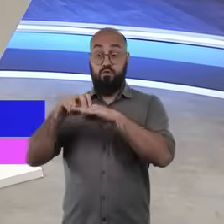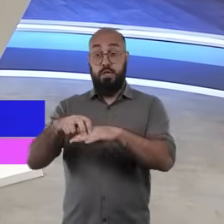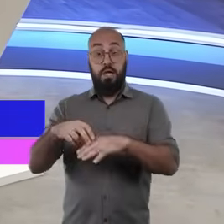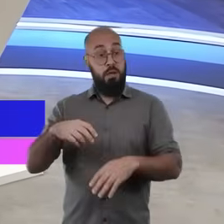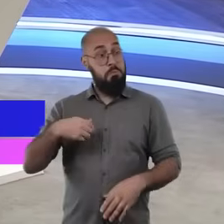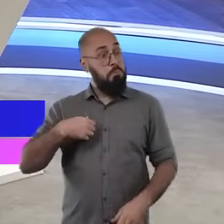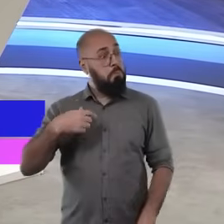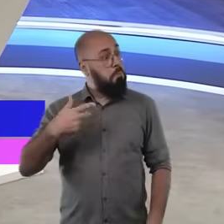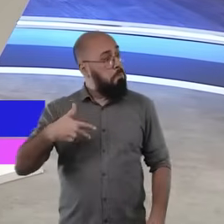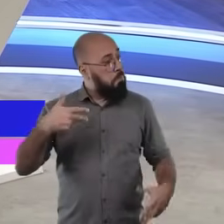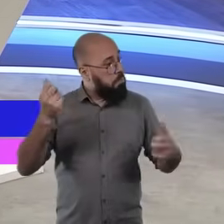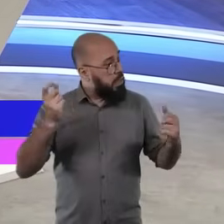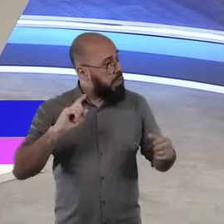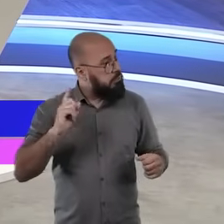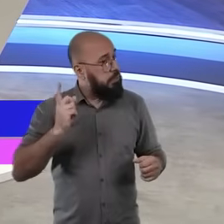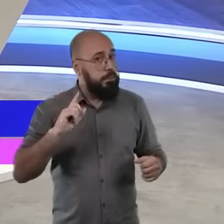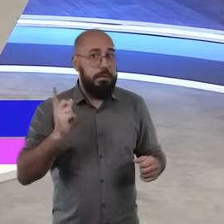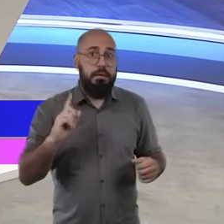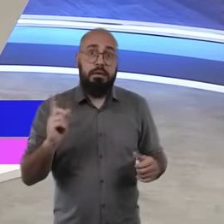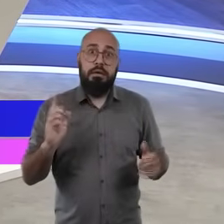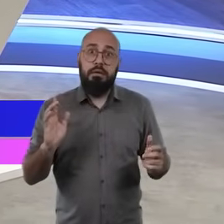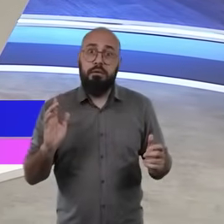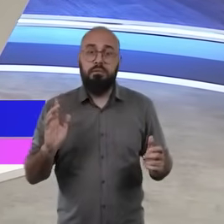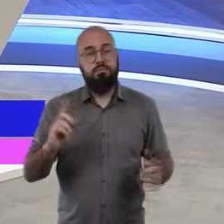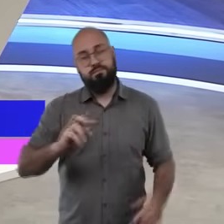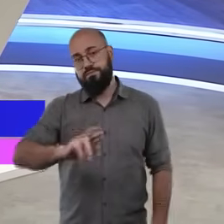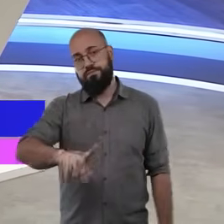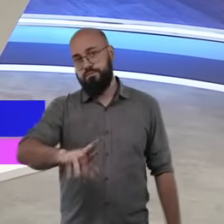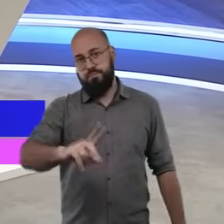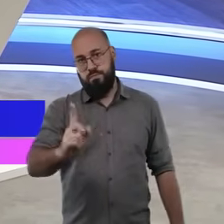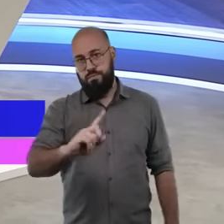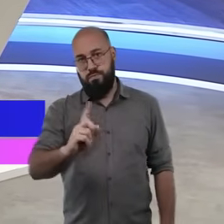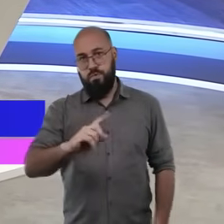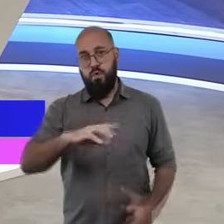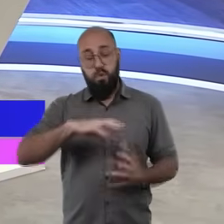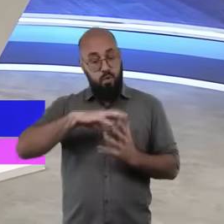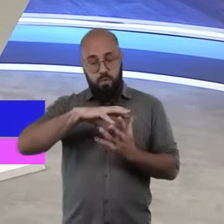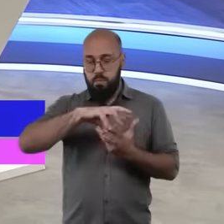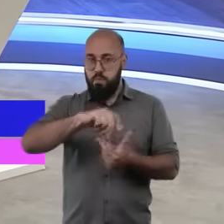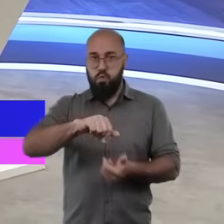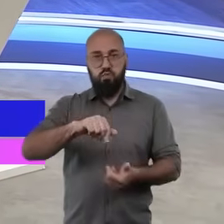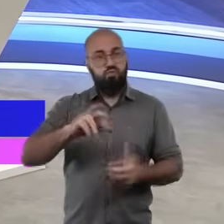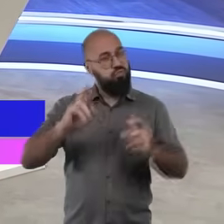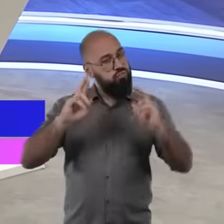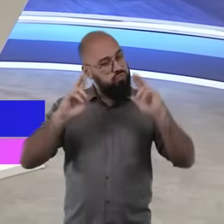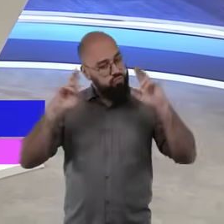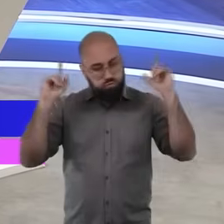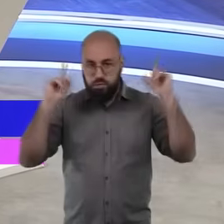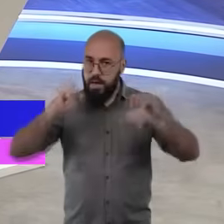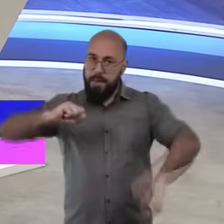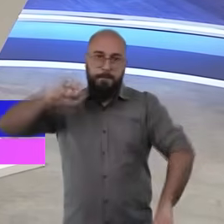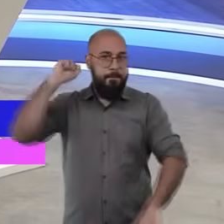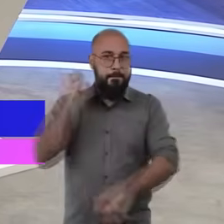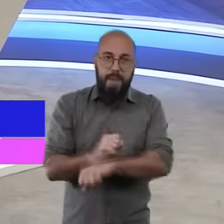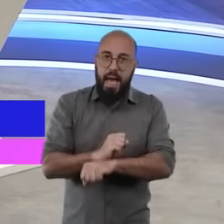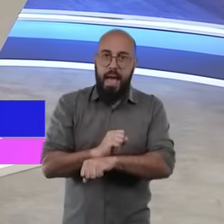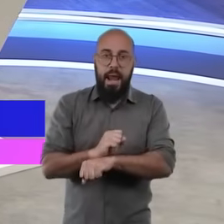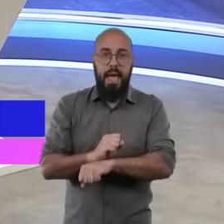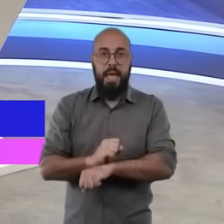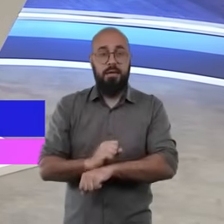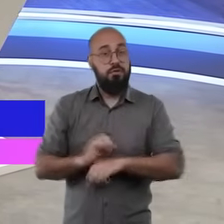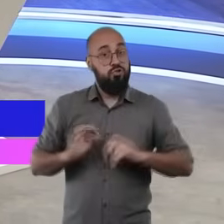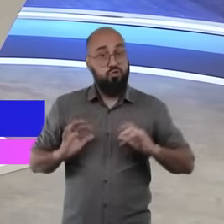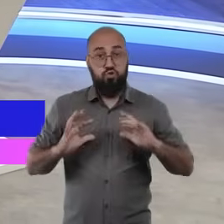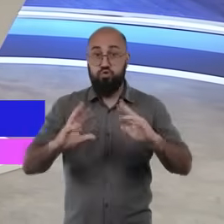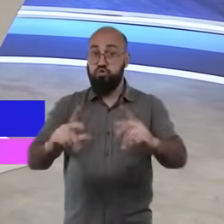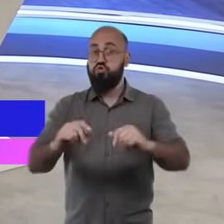suas coisas enquanto ele estiver voltando. Não, o mundo vai parar, nada continuará sendo como foi,